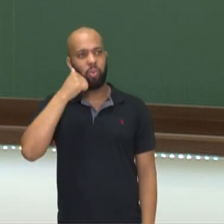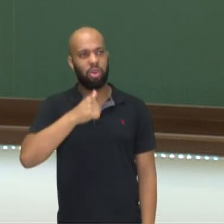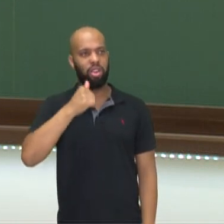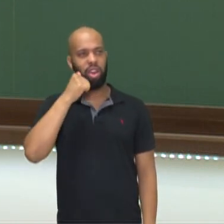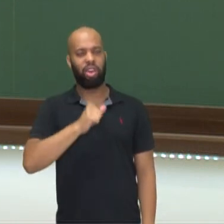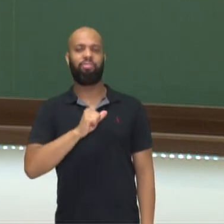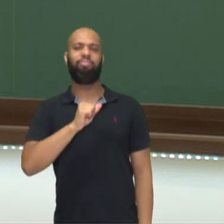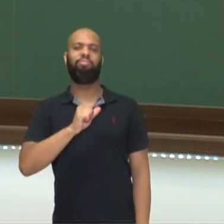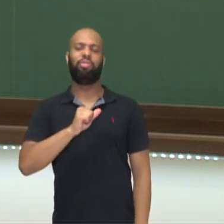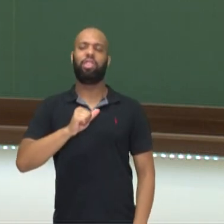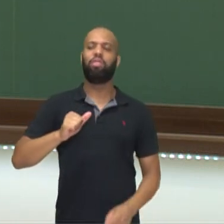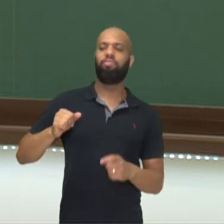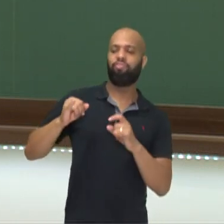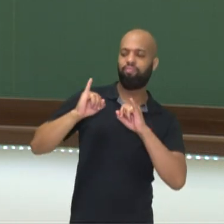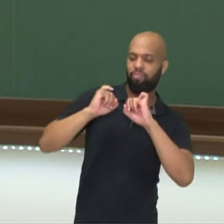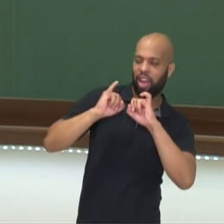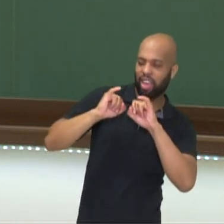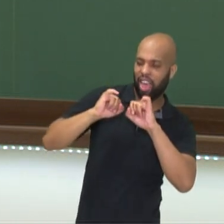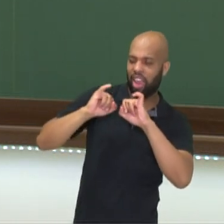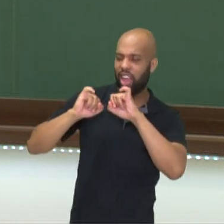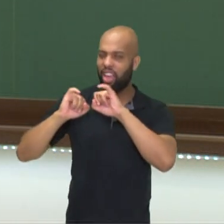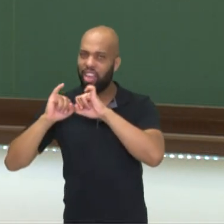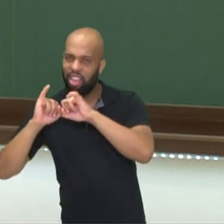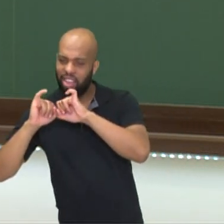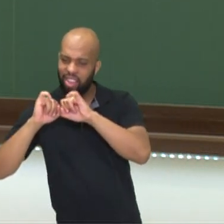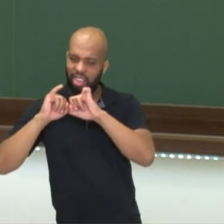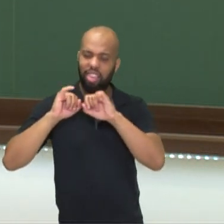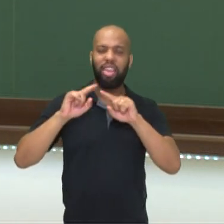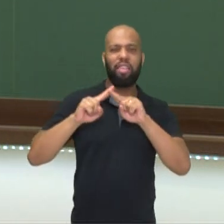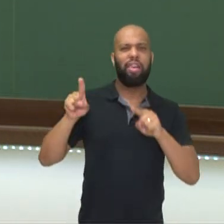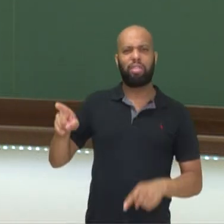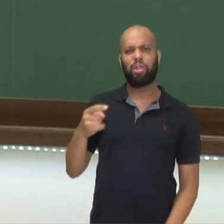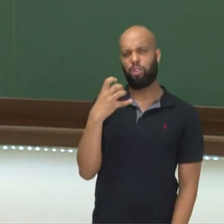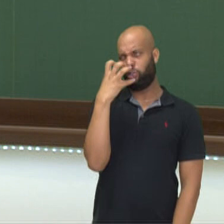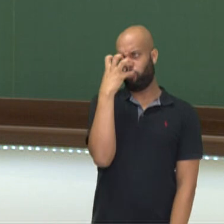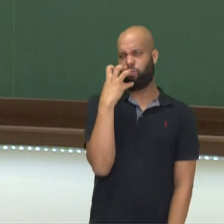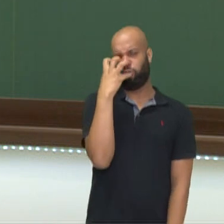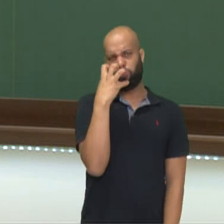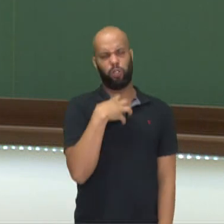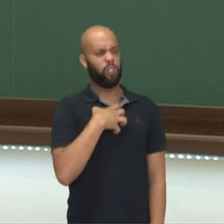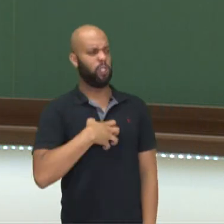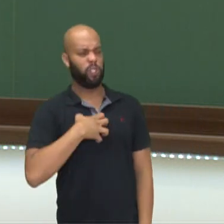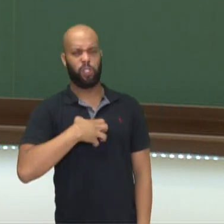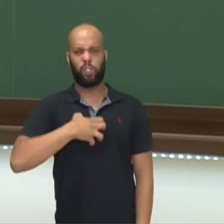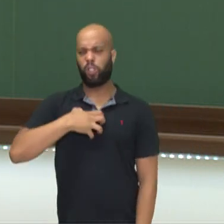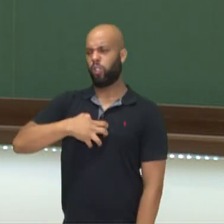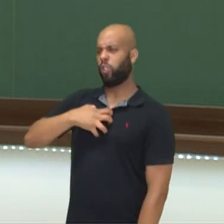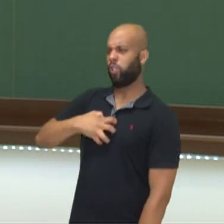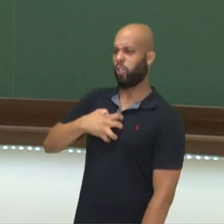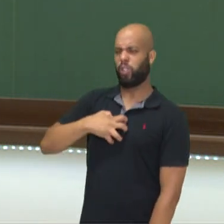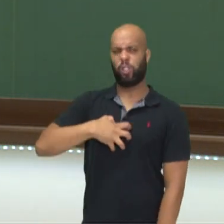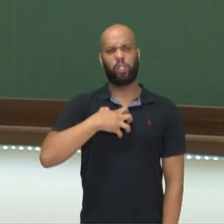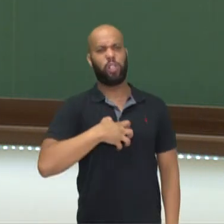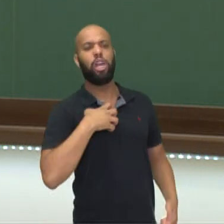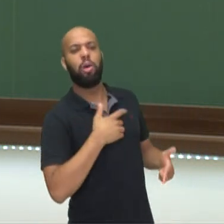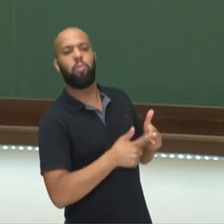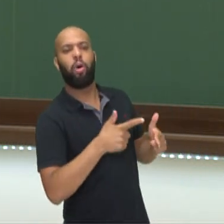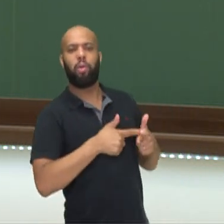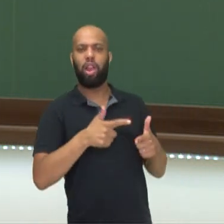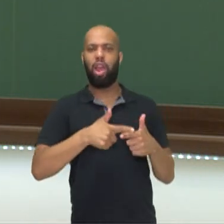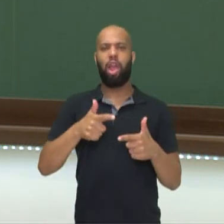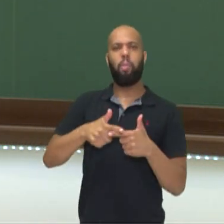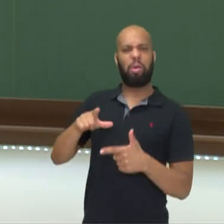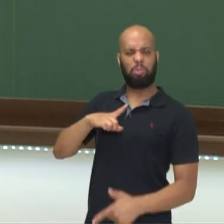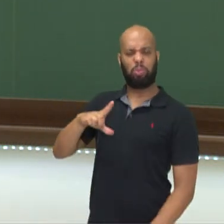tendo uma paquera. Mas assim, Beethoven ele era muito ranzinza, todos os problemas pessoais dele afastavam as